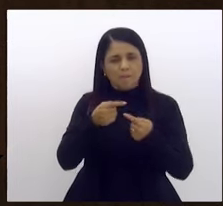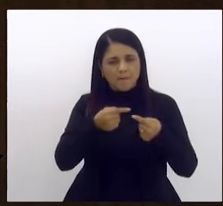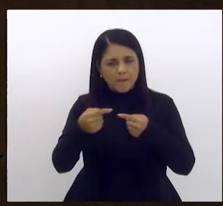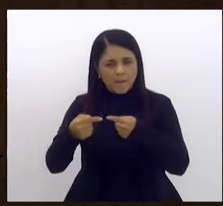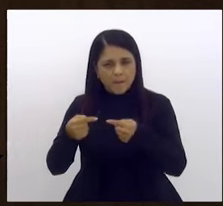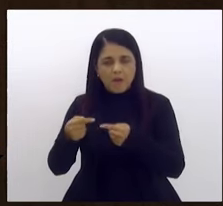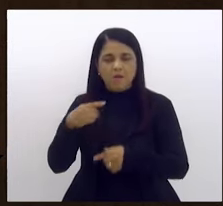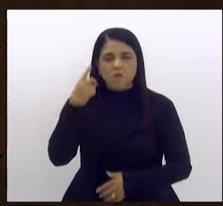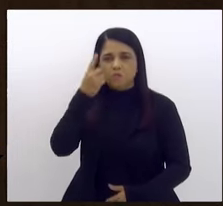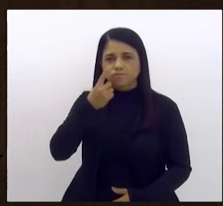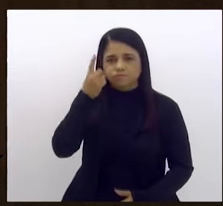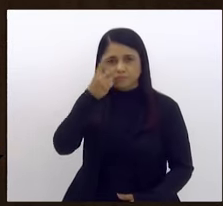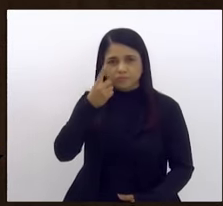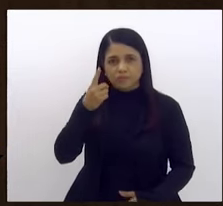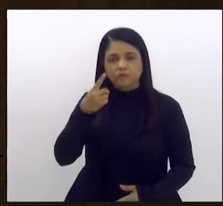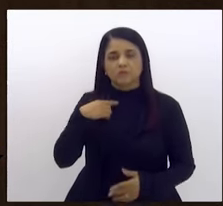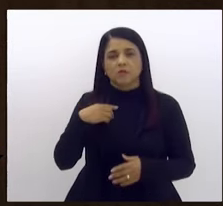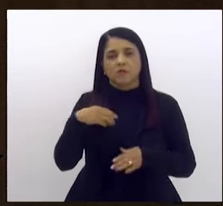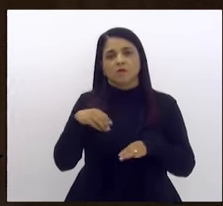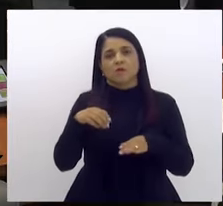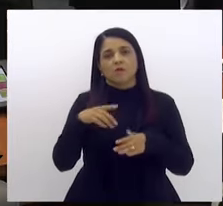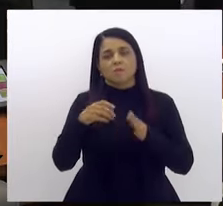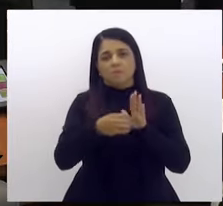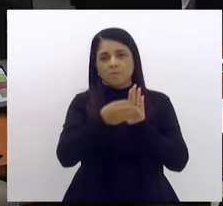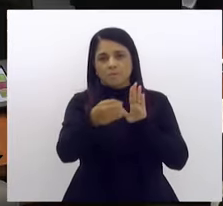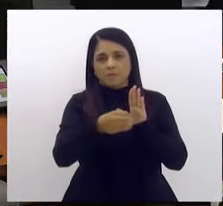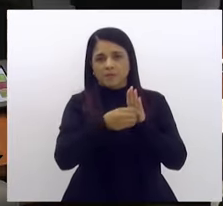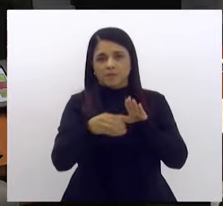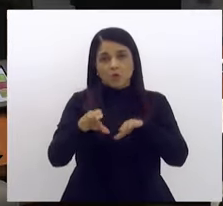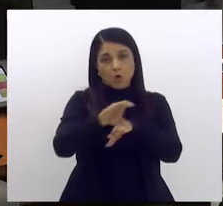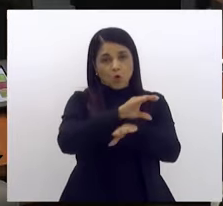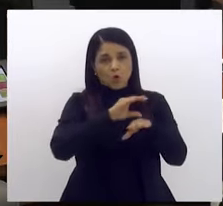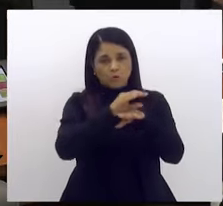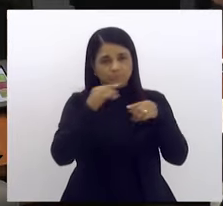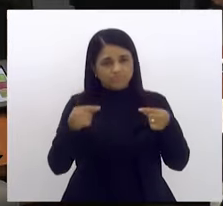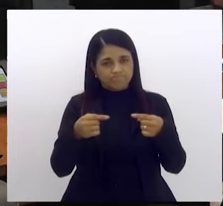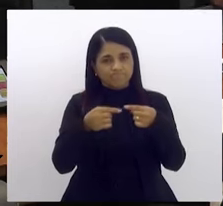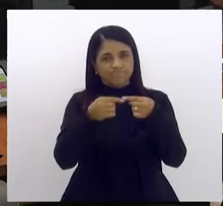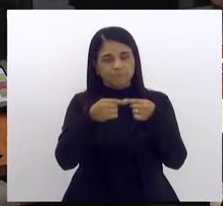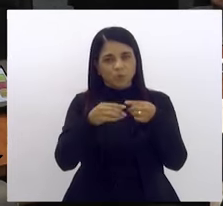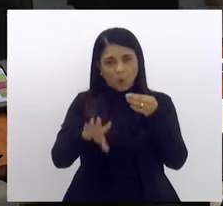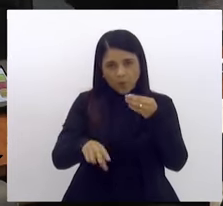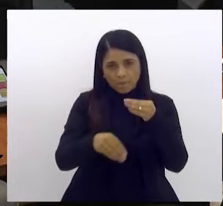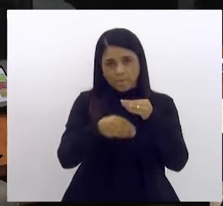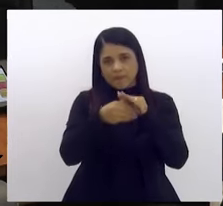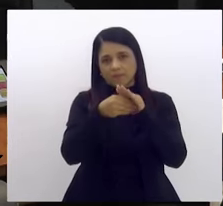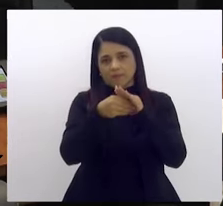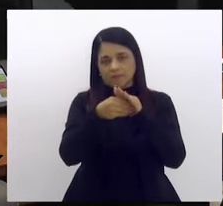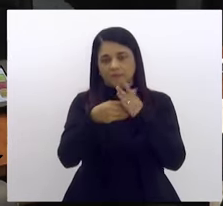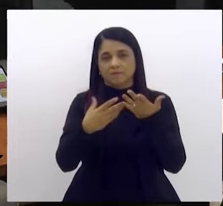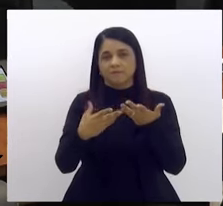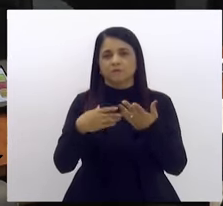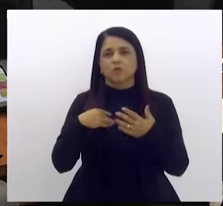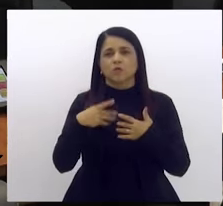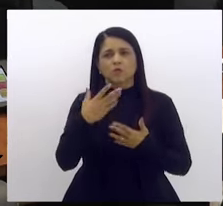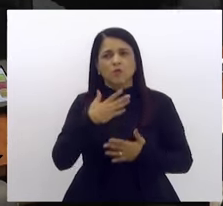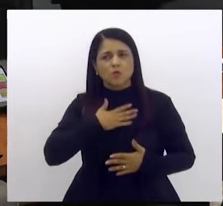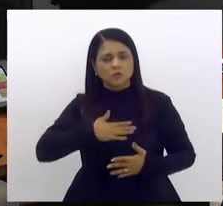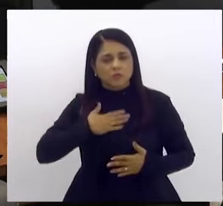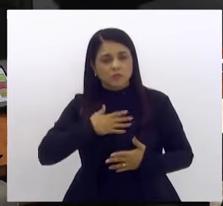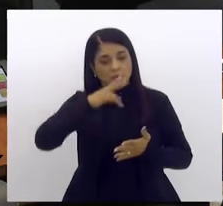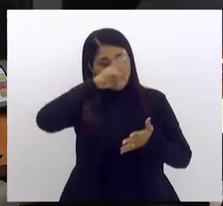parecer é constitucionalidade com emendas. Eu gostaria, senhora relatora, que a senhora lesse as